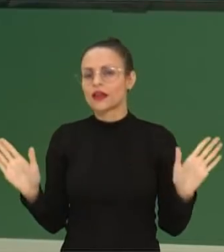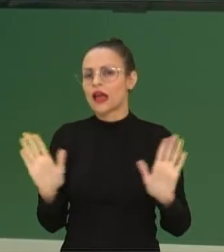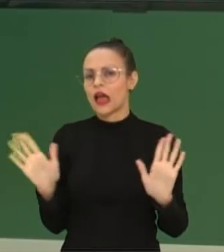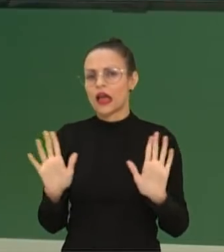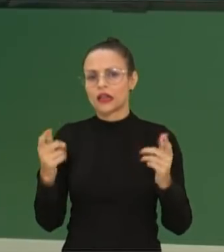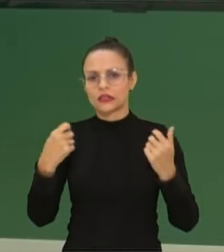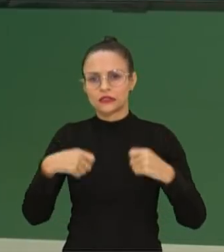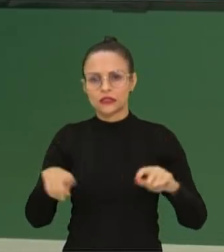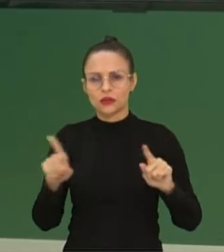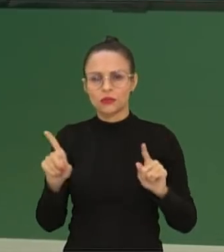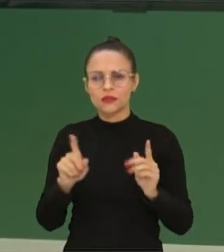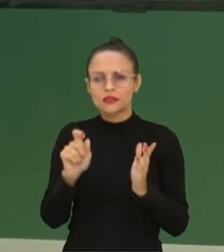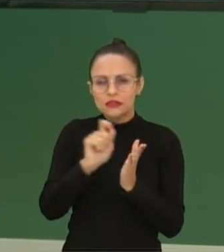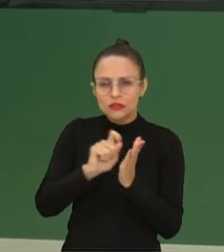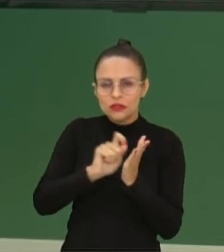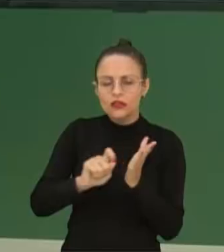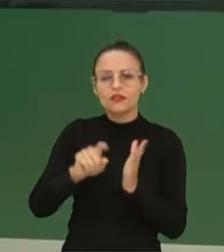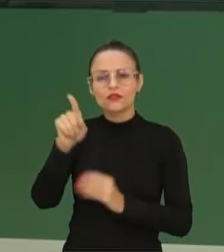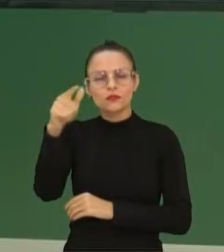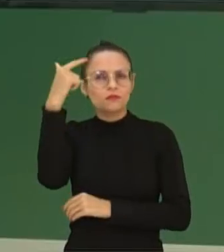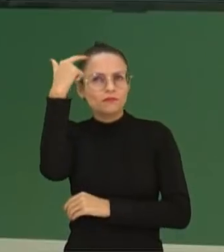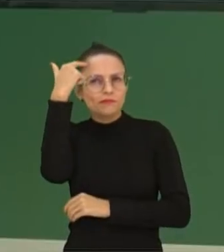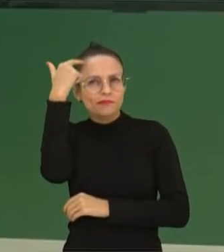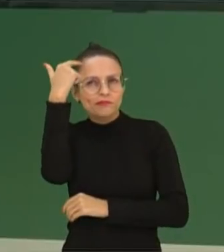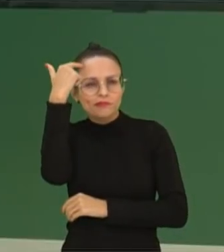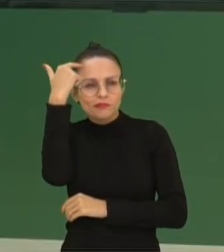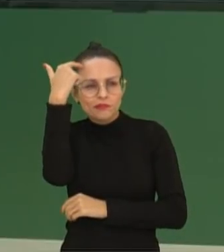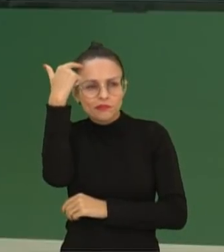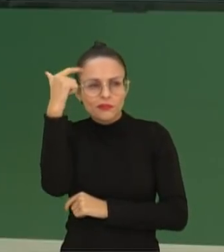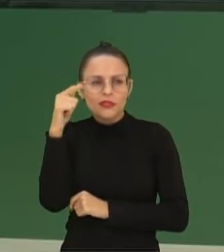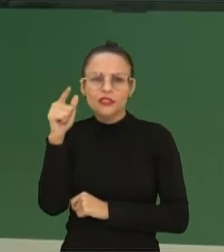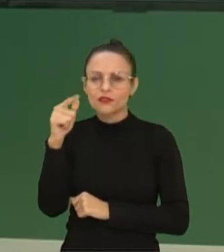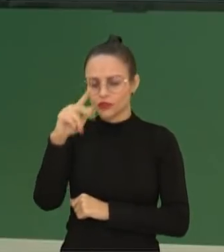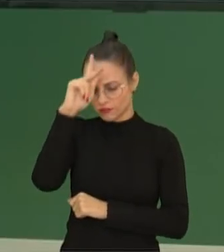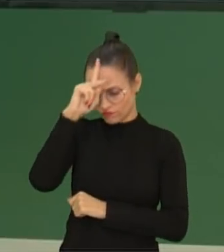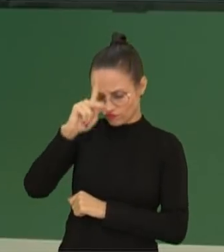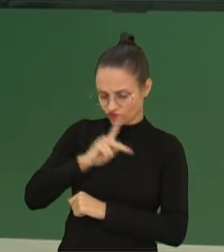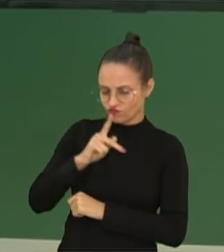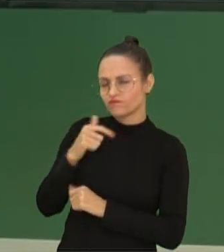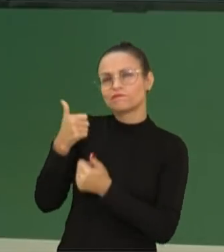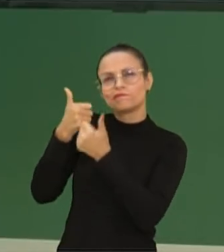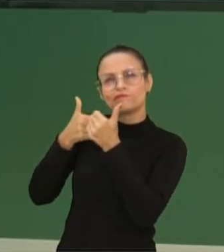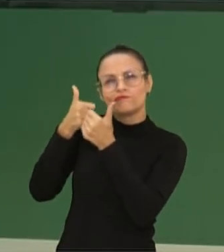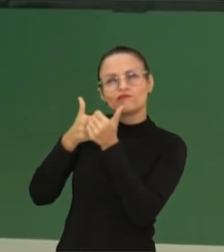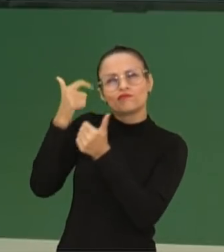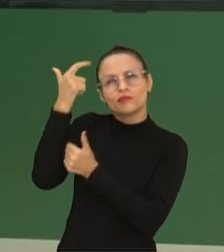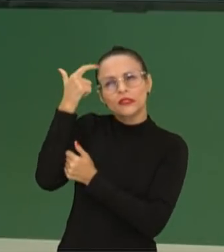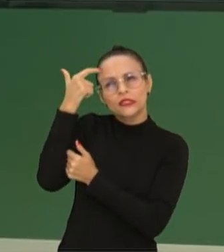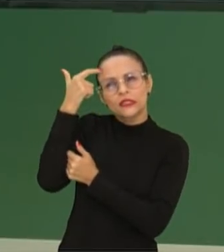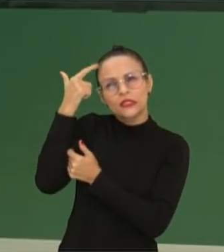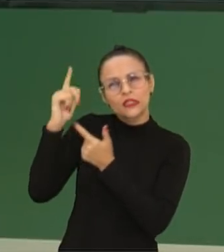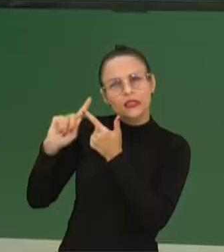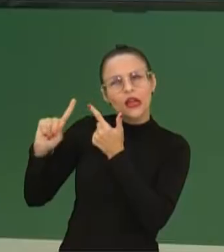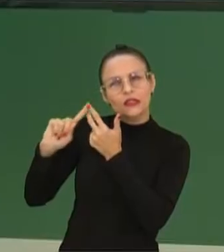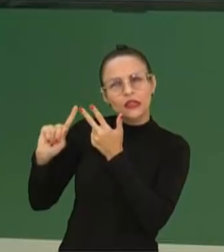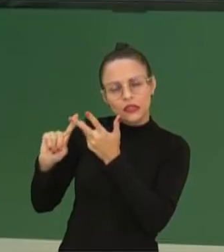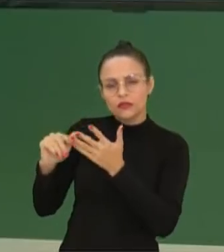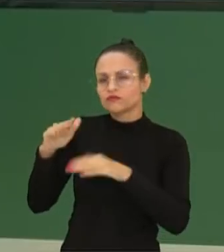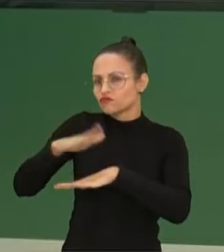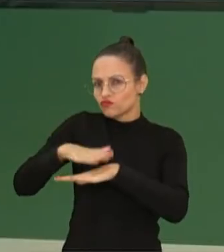você anotar essa parte, é só você pensar aí, fazer uma autocrítica, uma autoavaliação com você